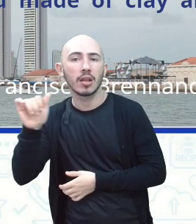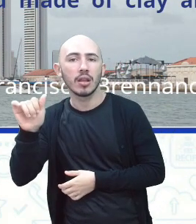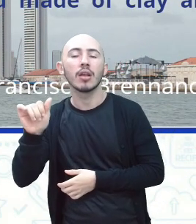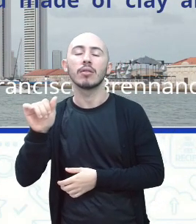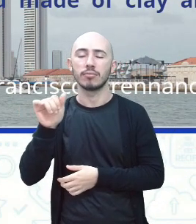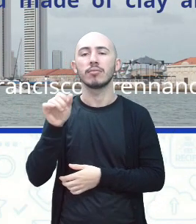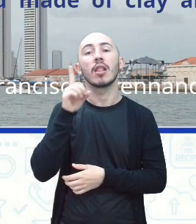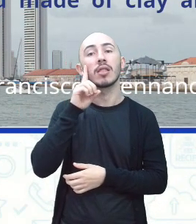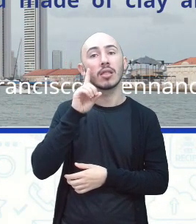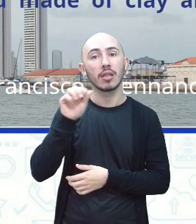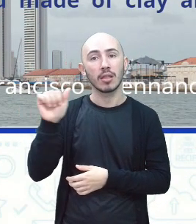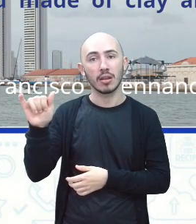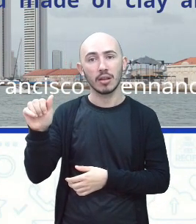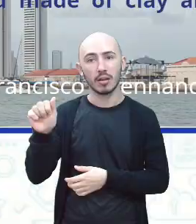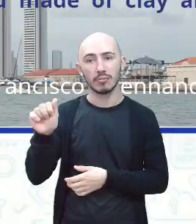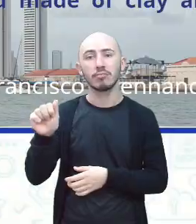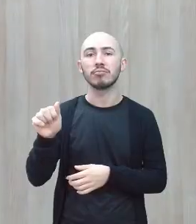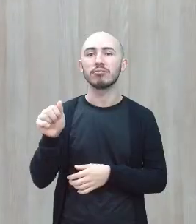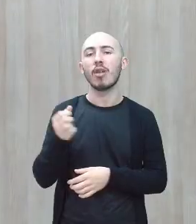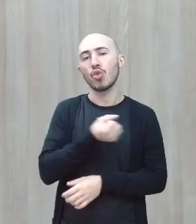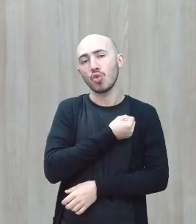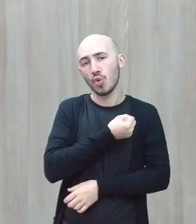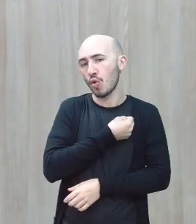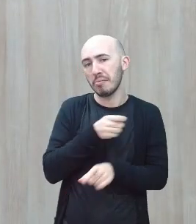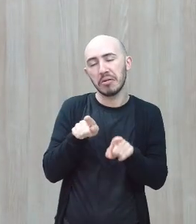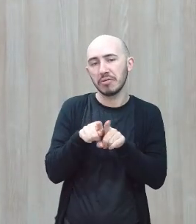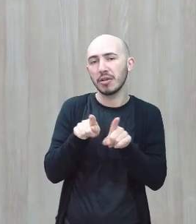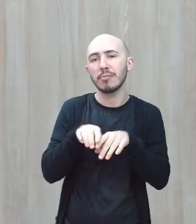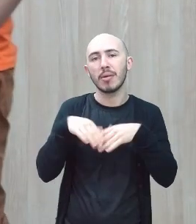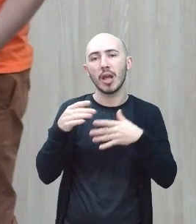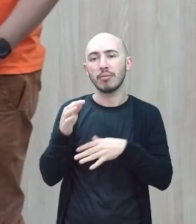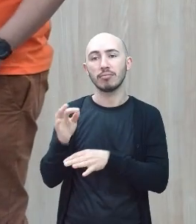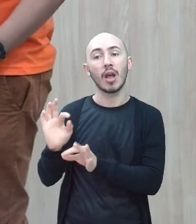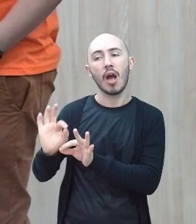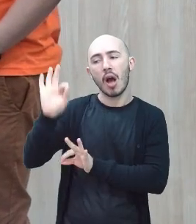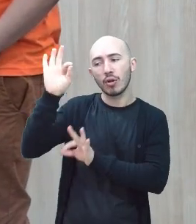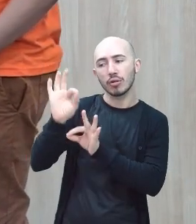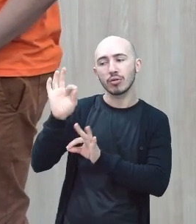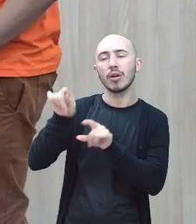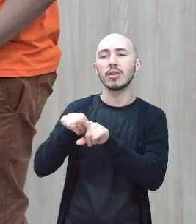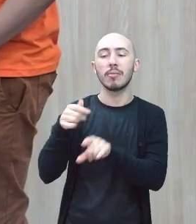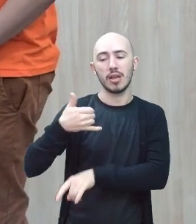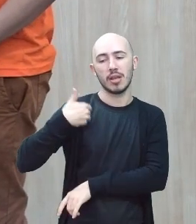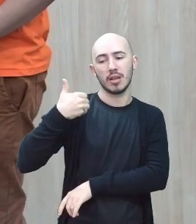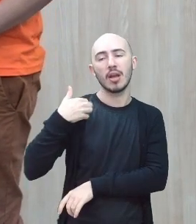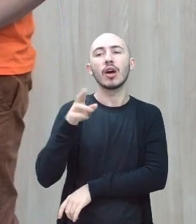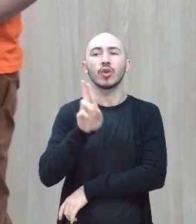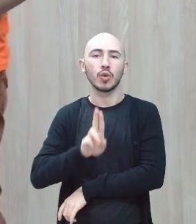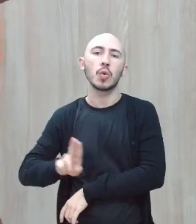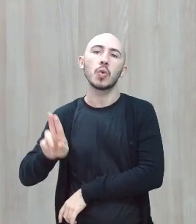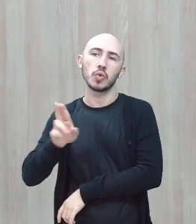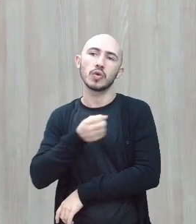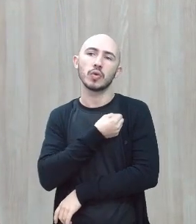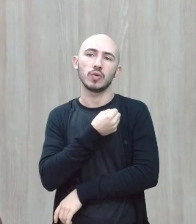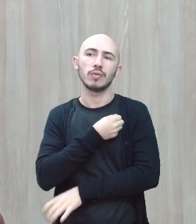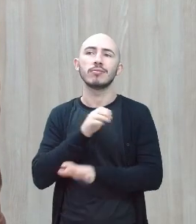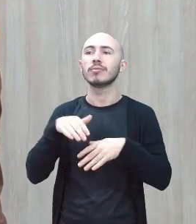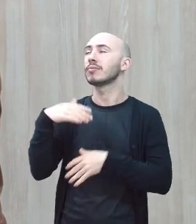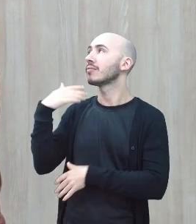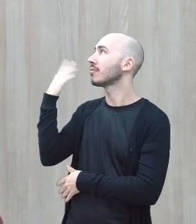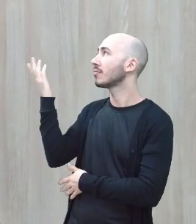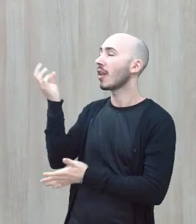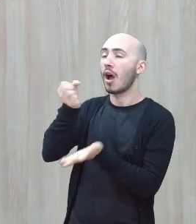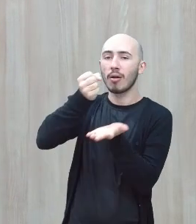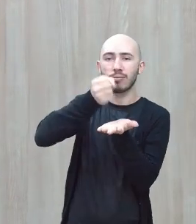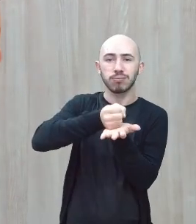para números, numeração mesmo, para dizer altura, idade, etc. Tá? Nosso marco zero, ó,